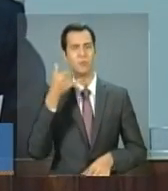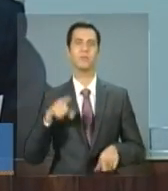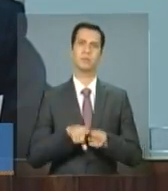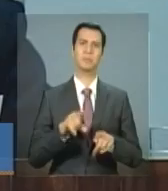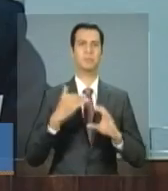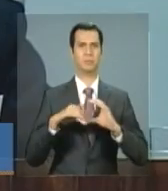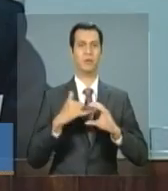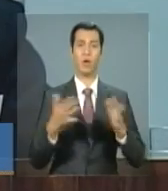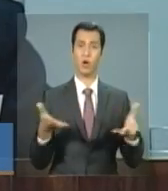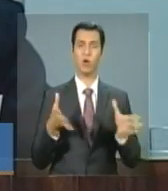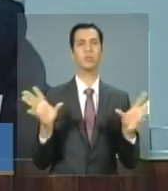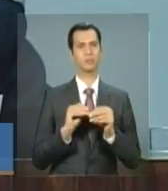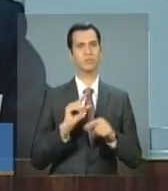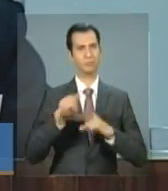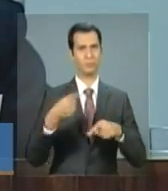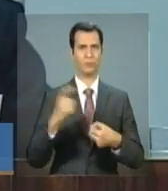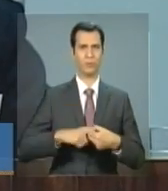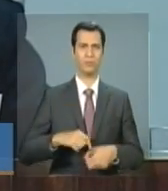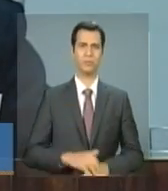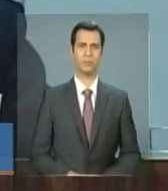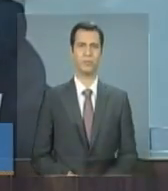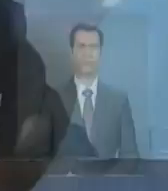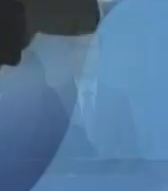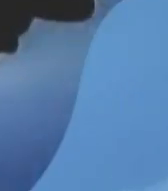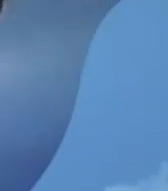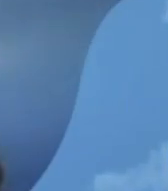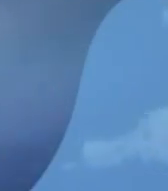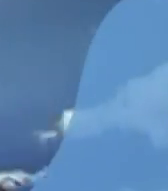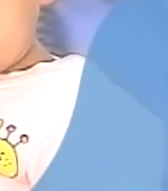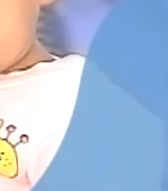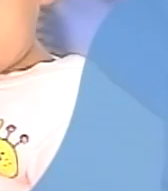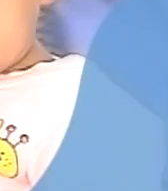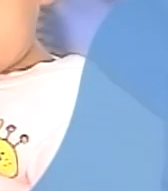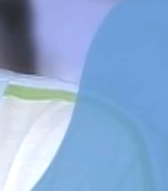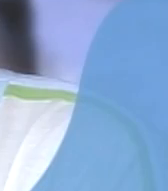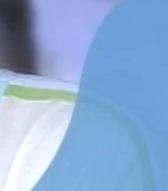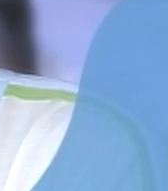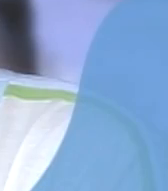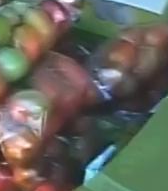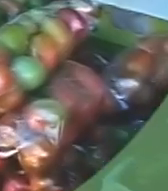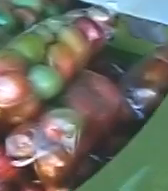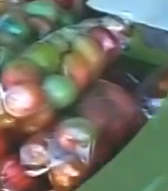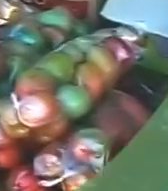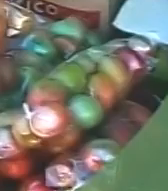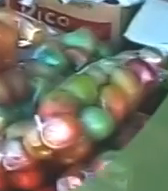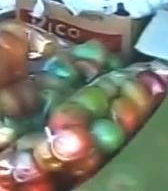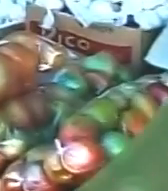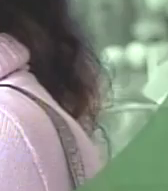intervalo e voltamos já já.